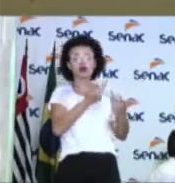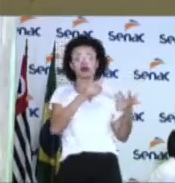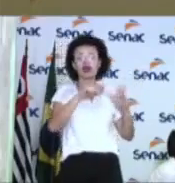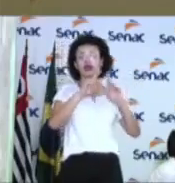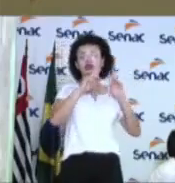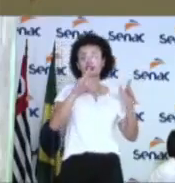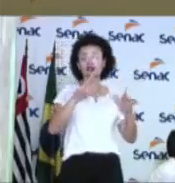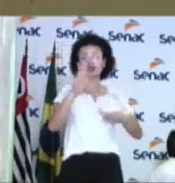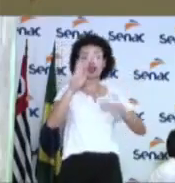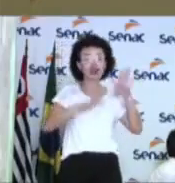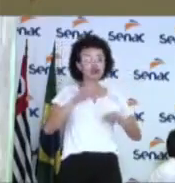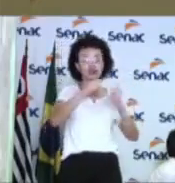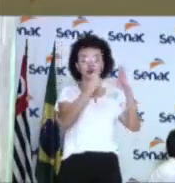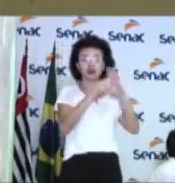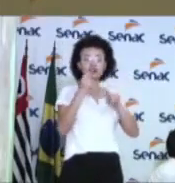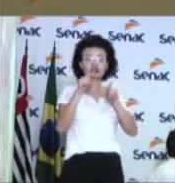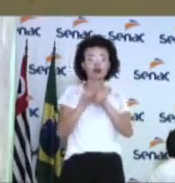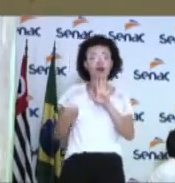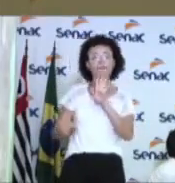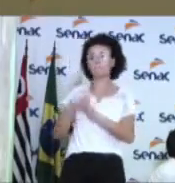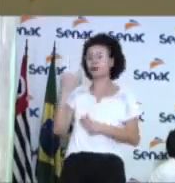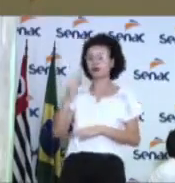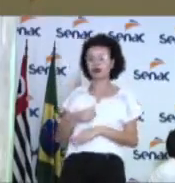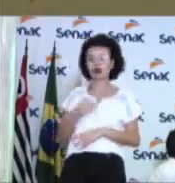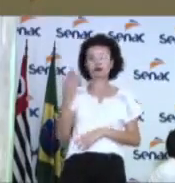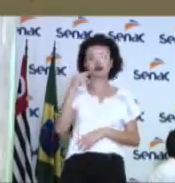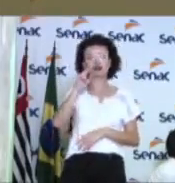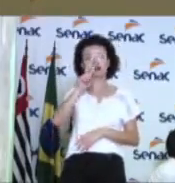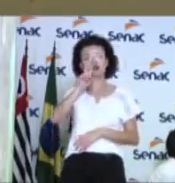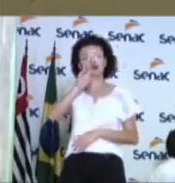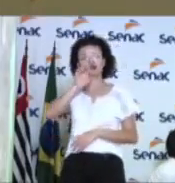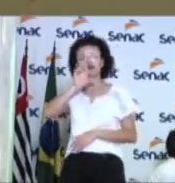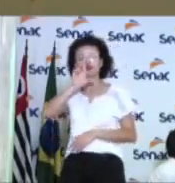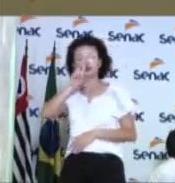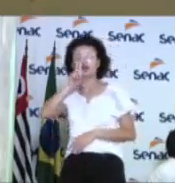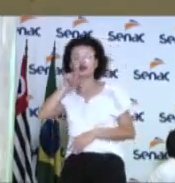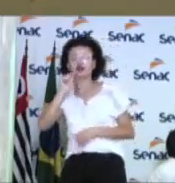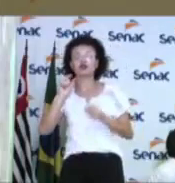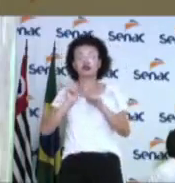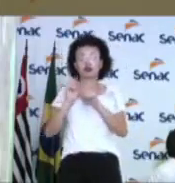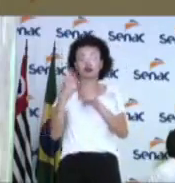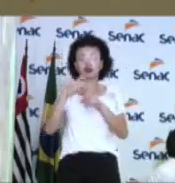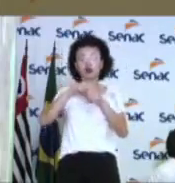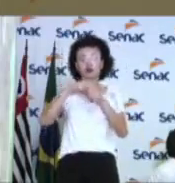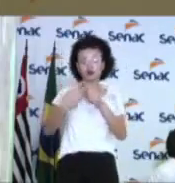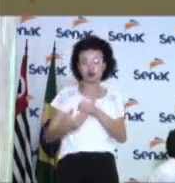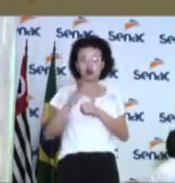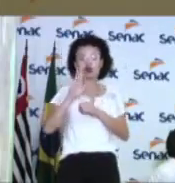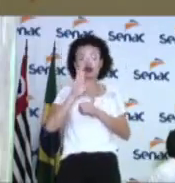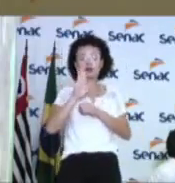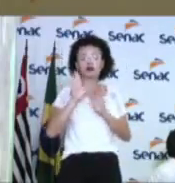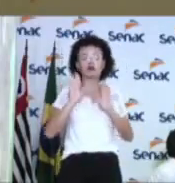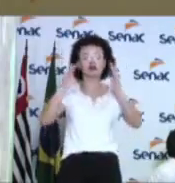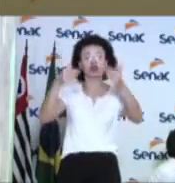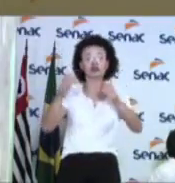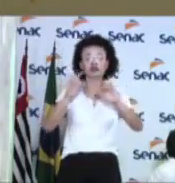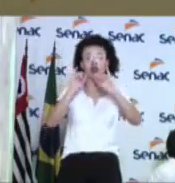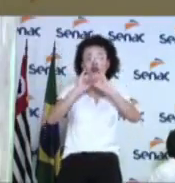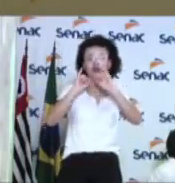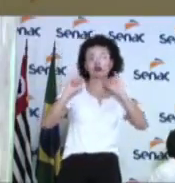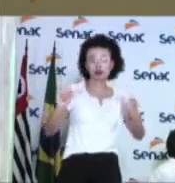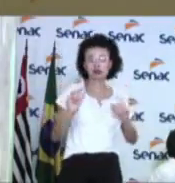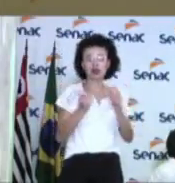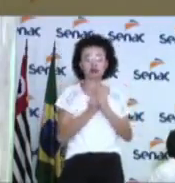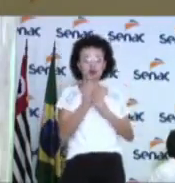muitas vezes é a primeira vez que o cliente fez, né? A Volks já tinha feito conteúdo, mas já tinha feito, mas especificamente para o lançamento de um carro, um